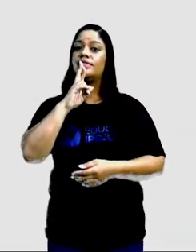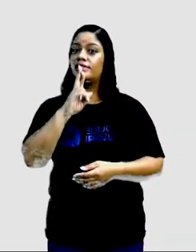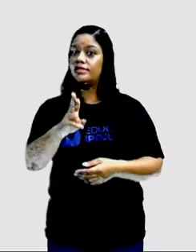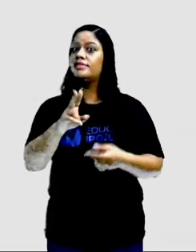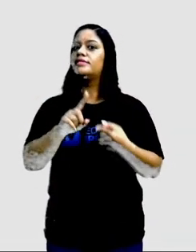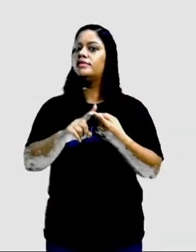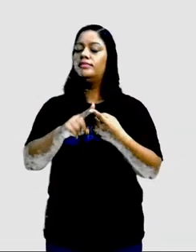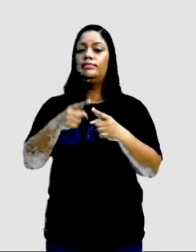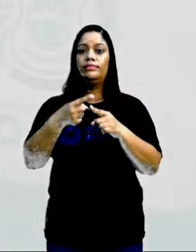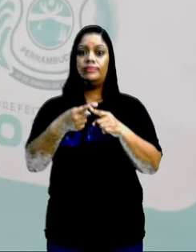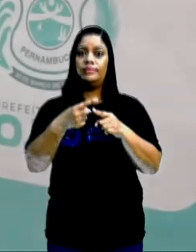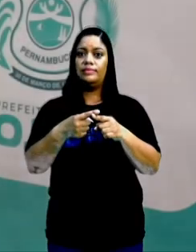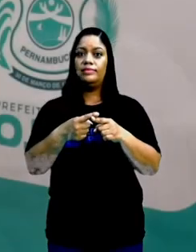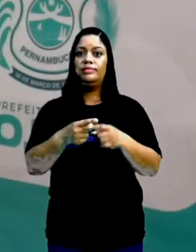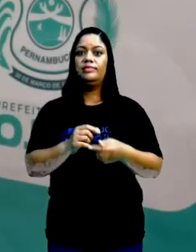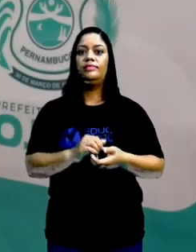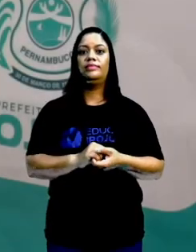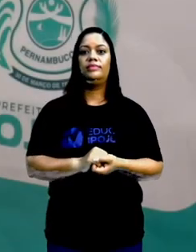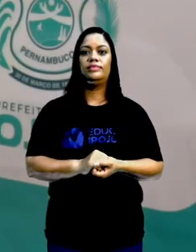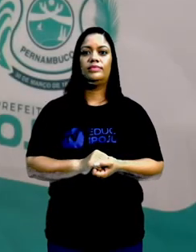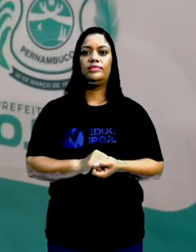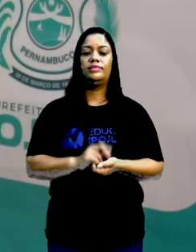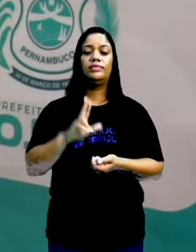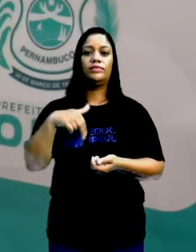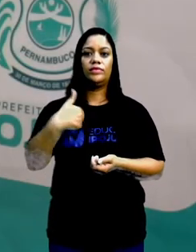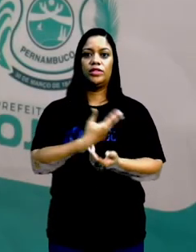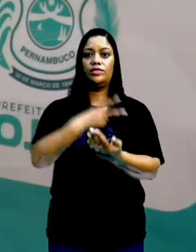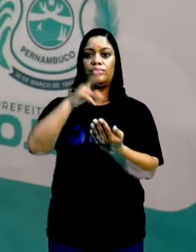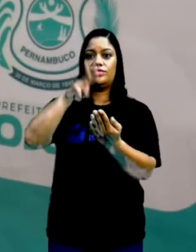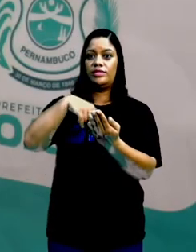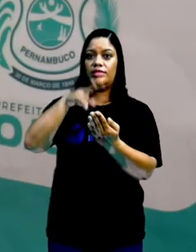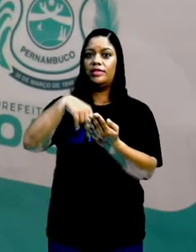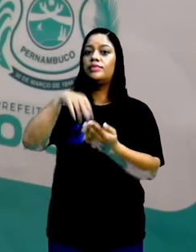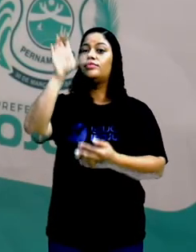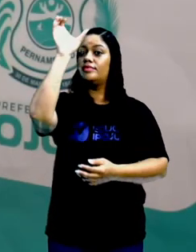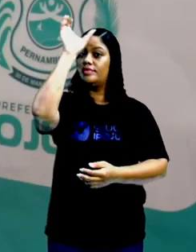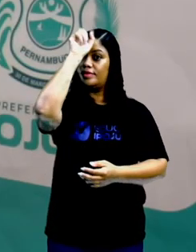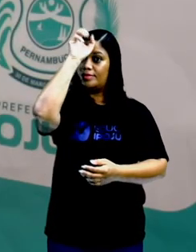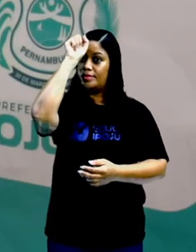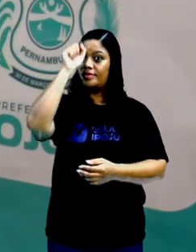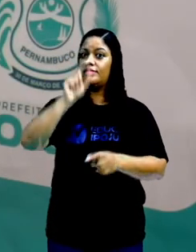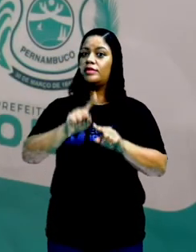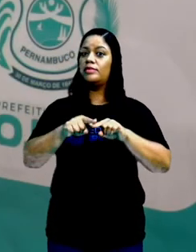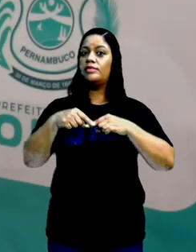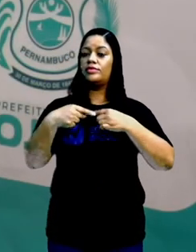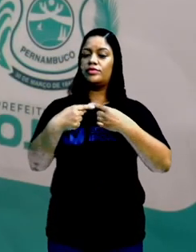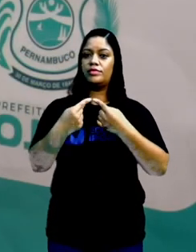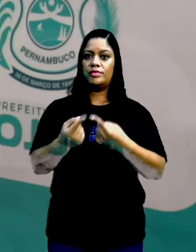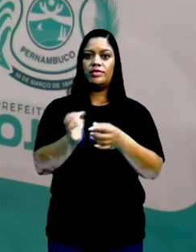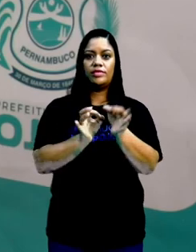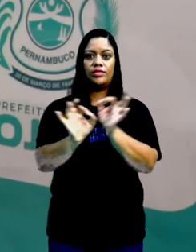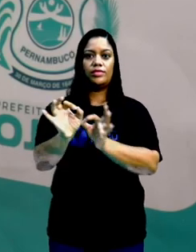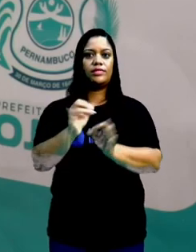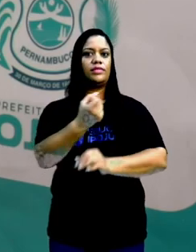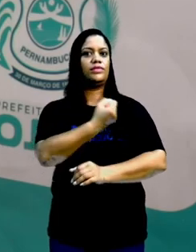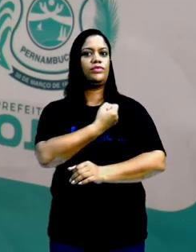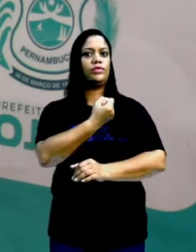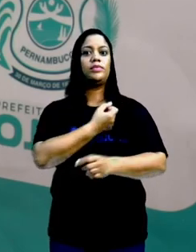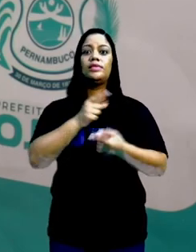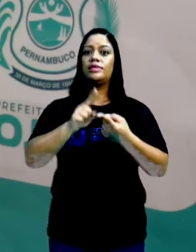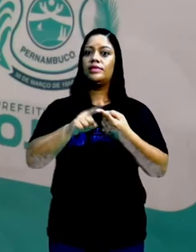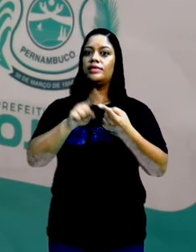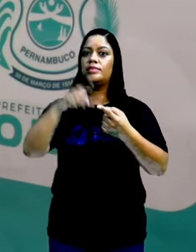resposta, porque cada vez que nós lemos, nós aprendemos a lidar com os números e também